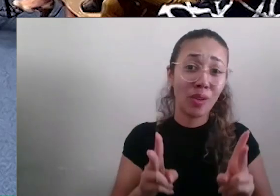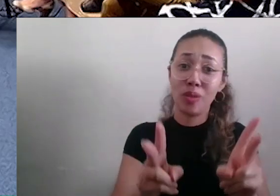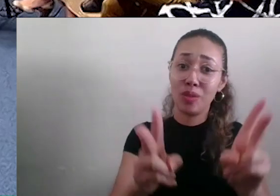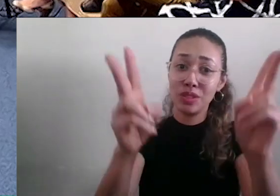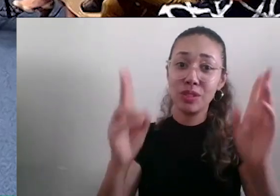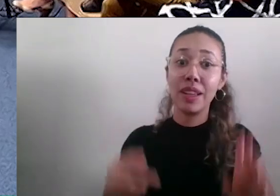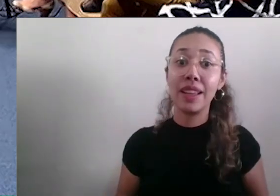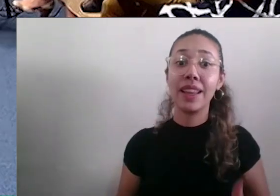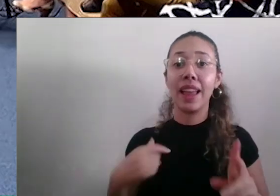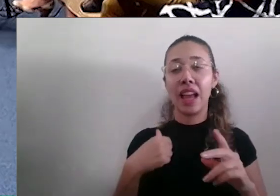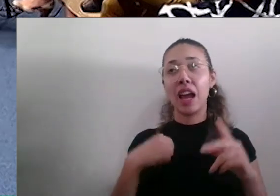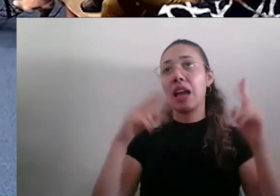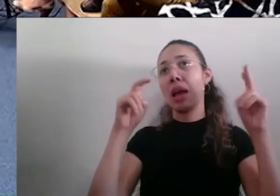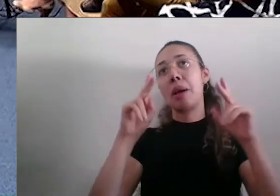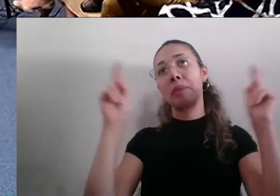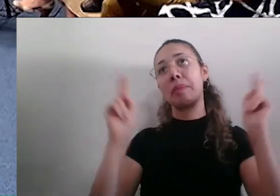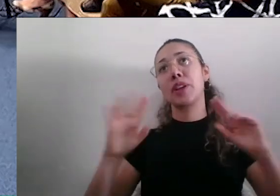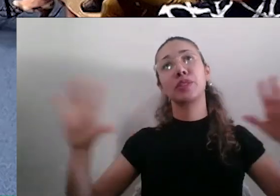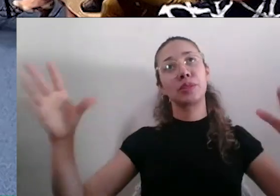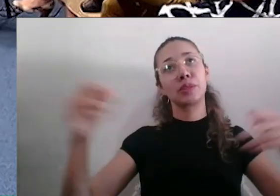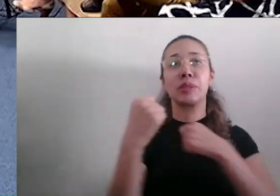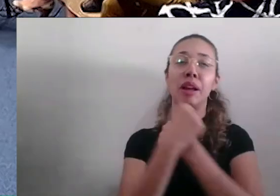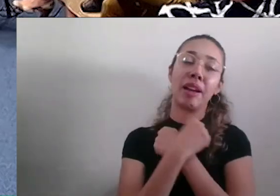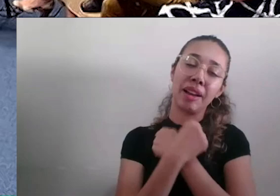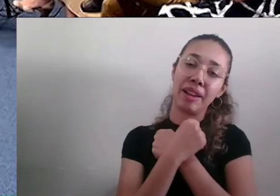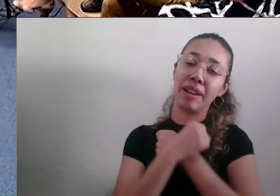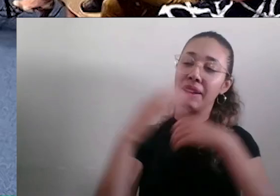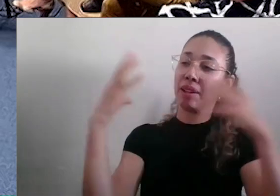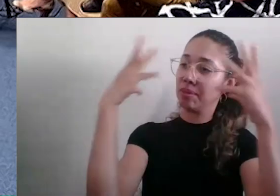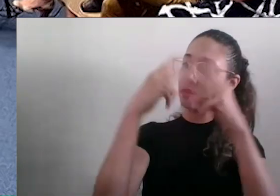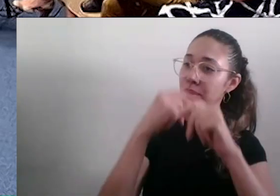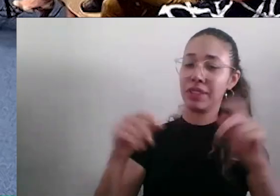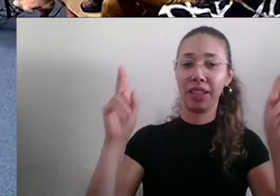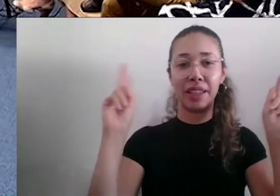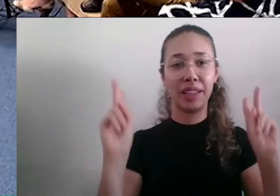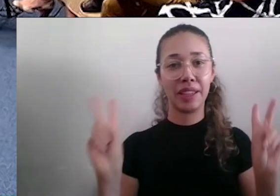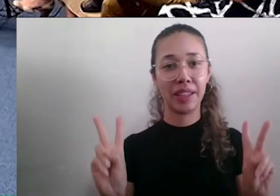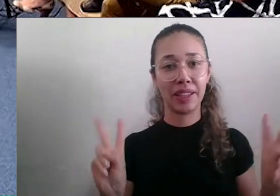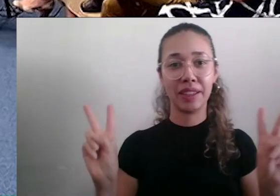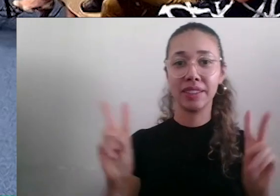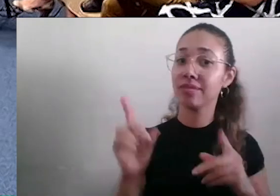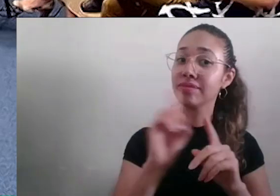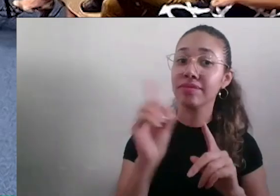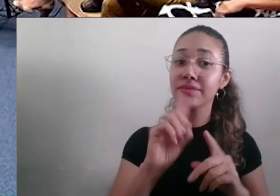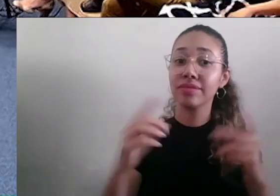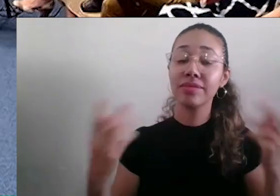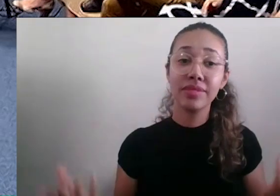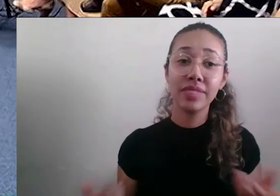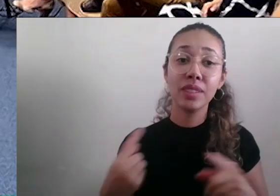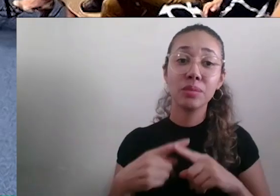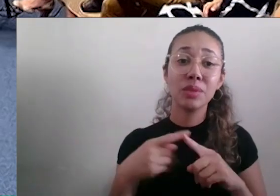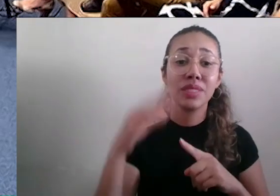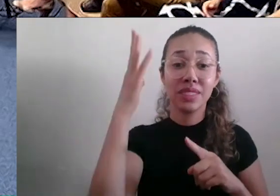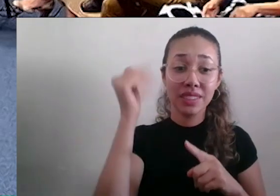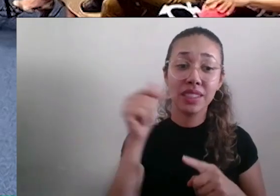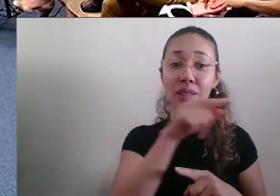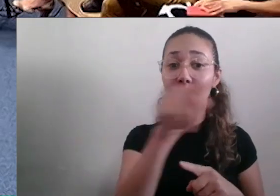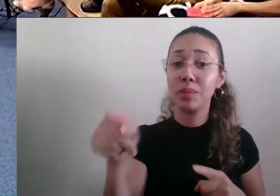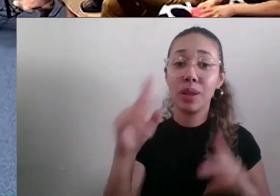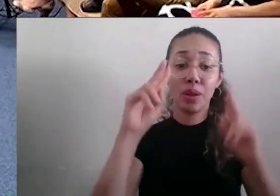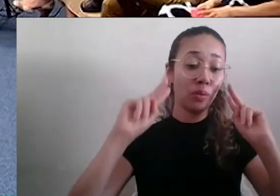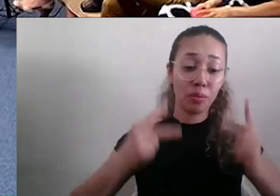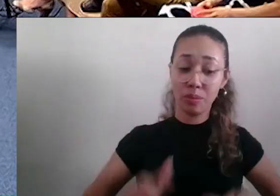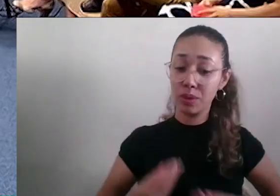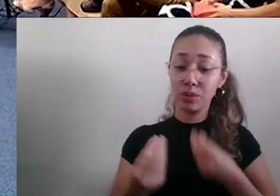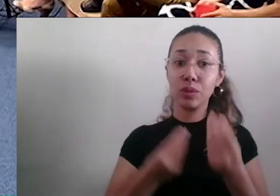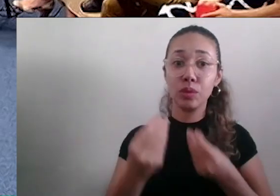sentido diz não a gente vai todo mundo se abraçar vai ficar tudo lindo o que a gente tem que saber é já que isso existe já que o ser humano é assim como é que a gente vai liar né Qual é a melhor